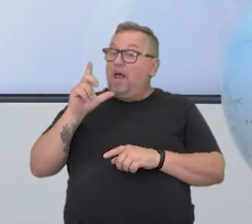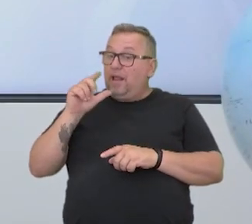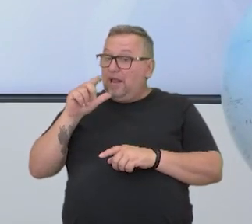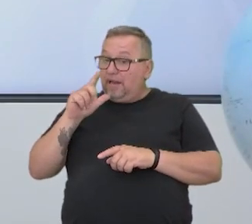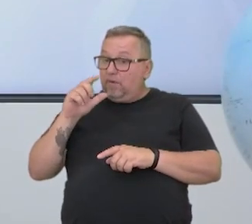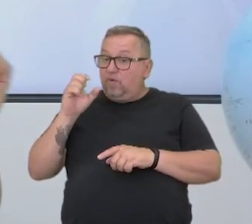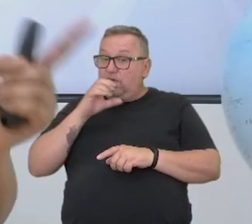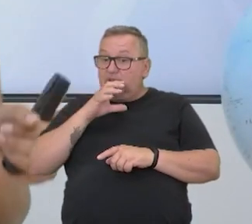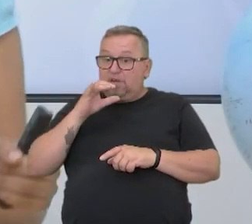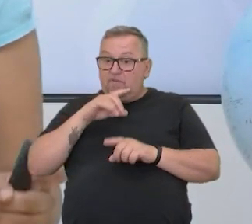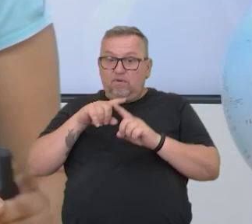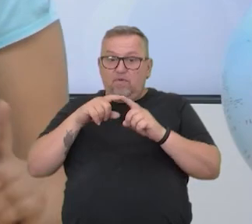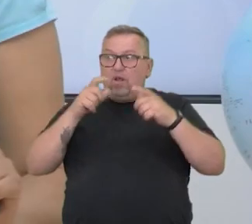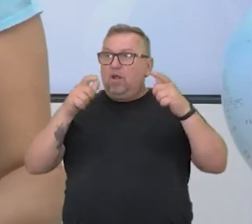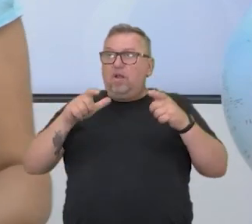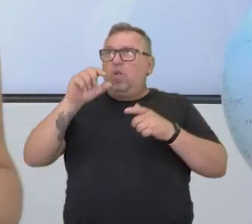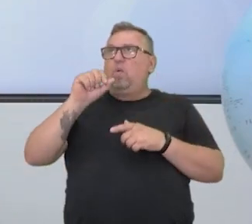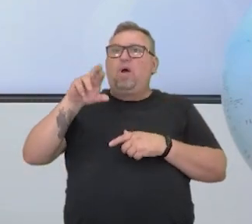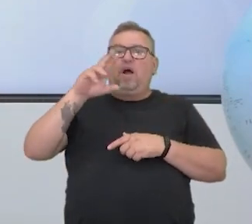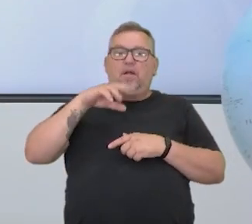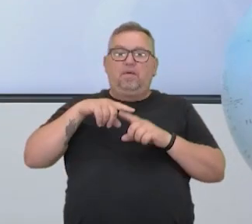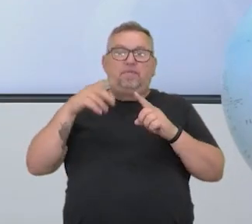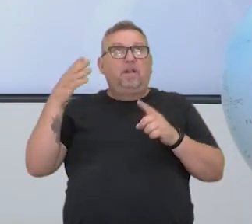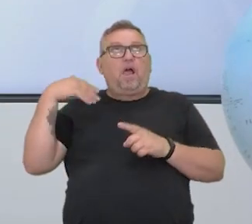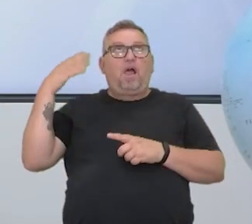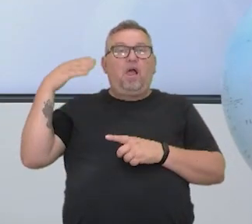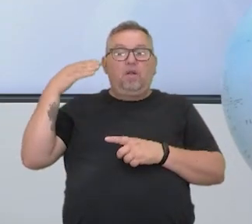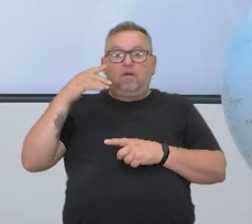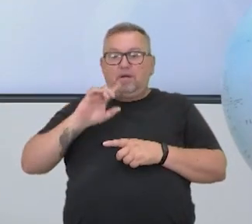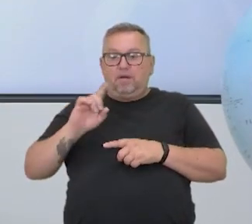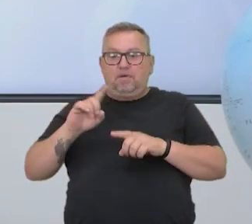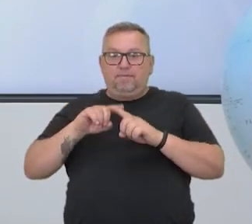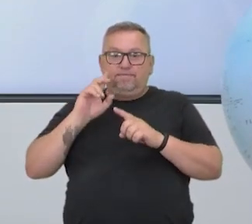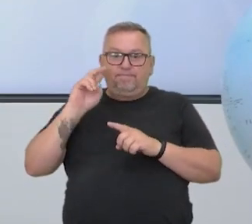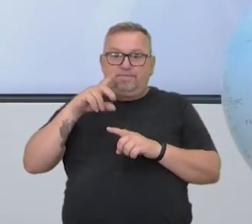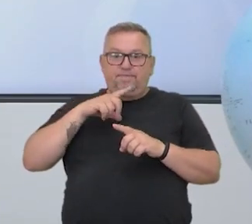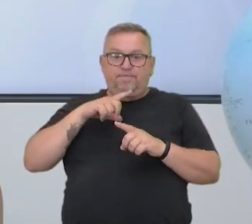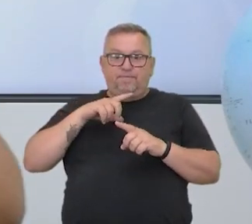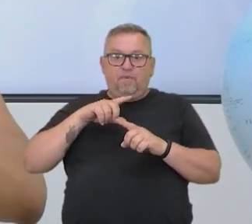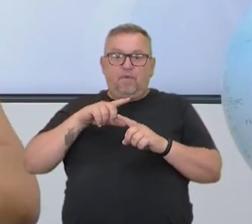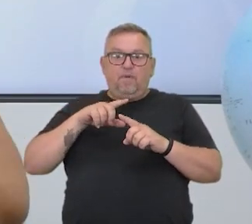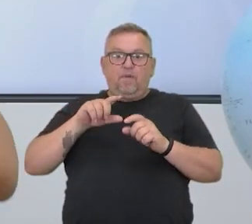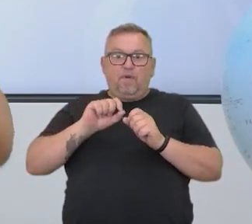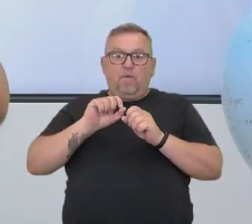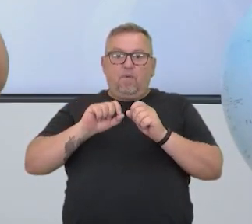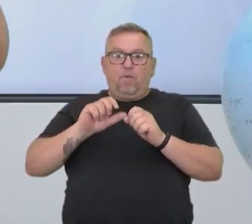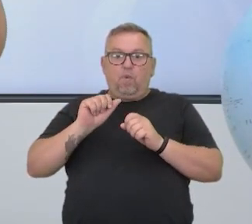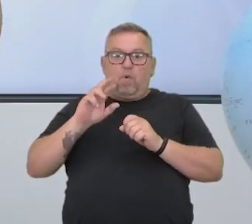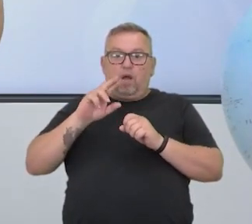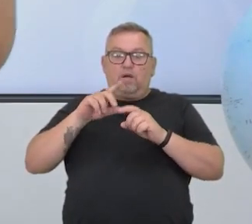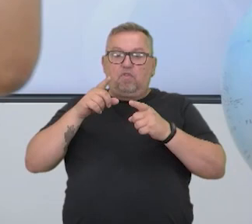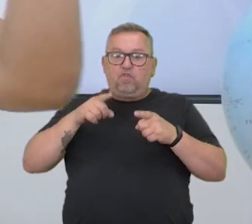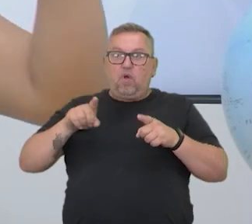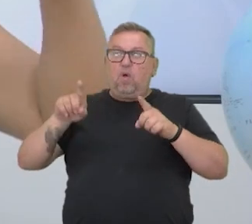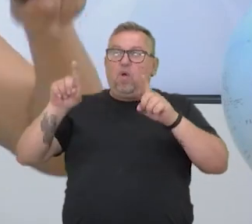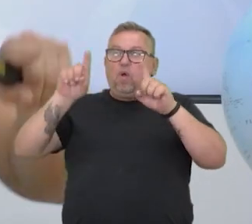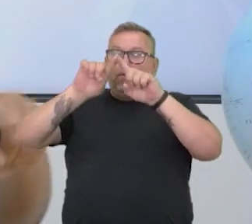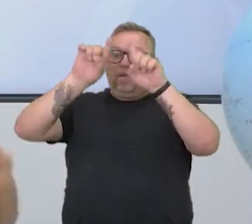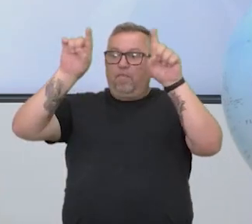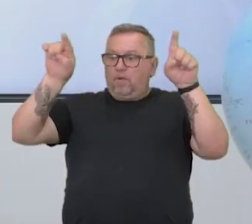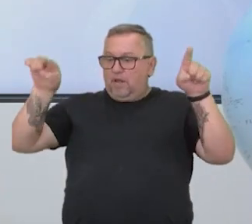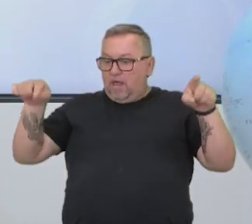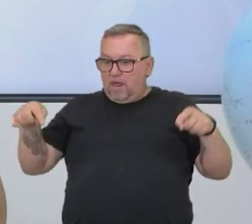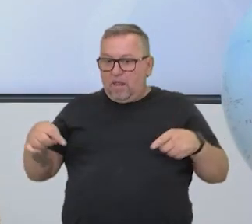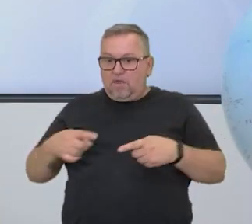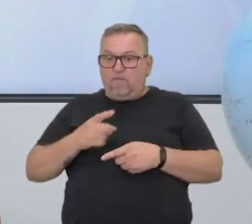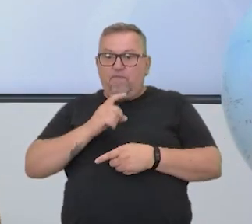quentes, não estou falando ambientes quentes, mesmo porque ambientes quentes também você tem um processo da convecção, né? O ar esquenta, sobe, depois o ar frio